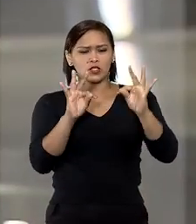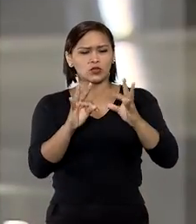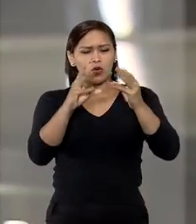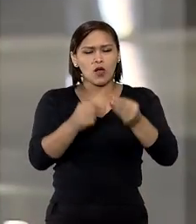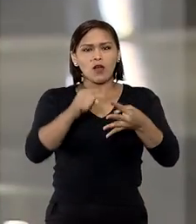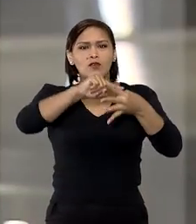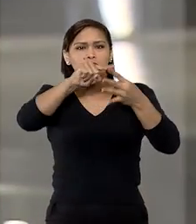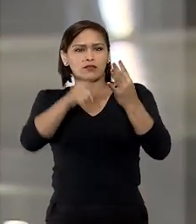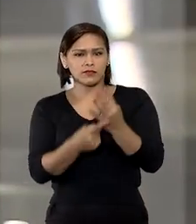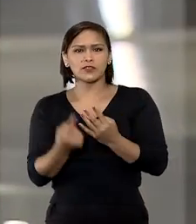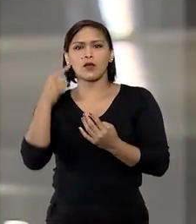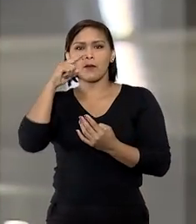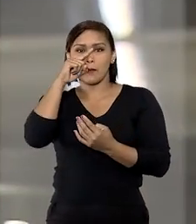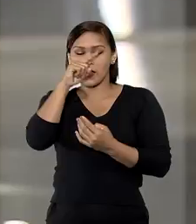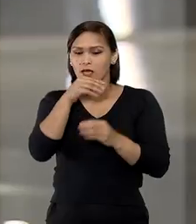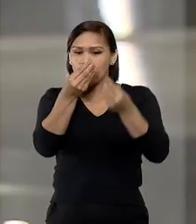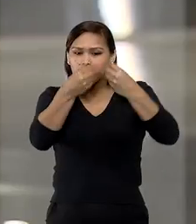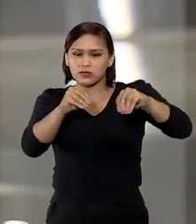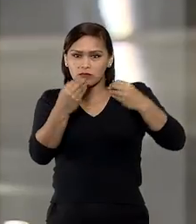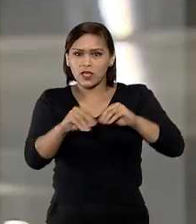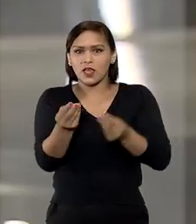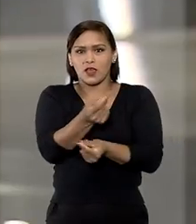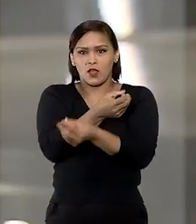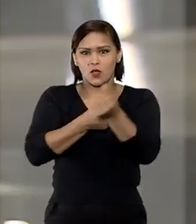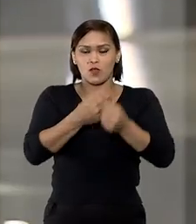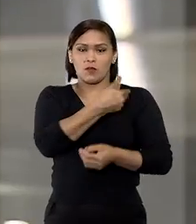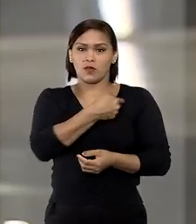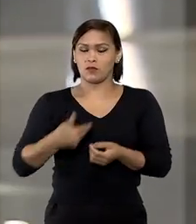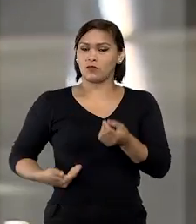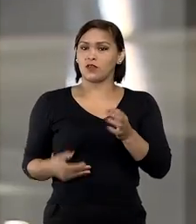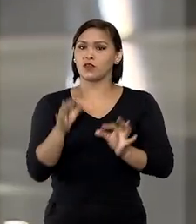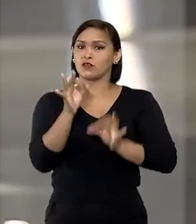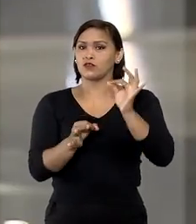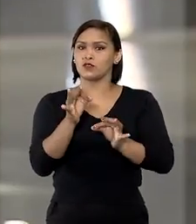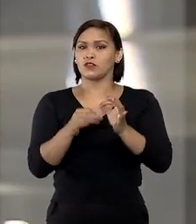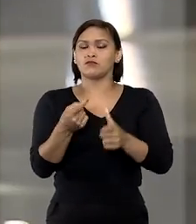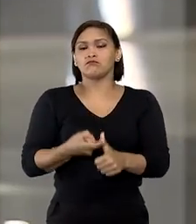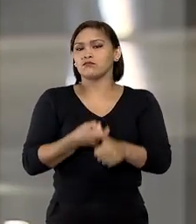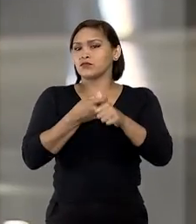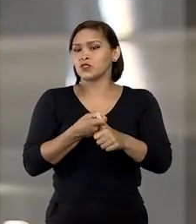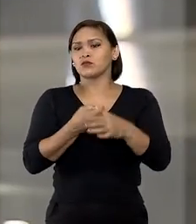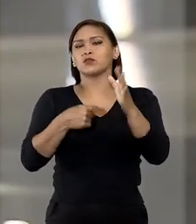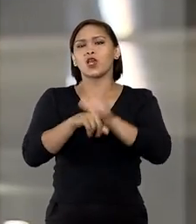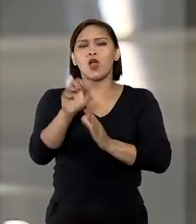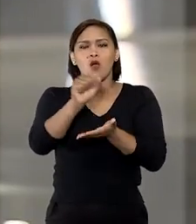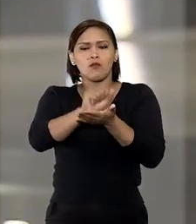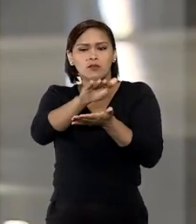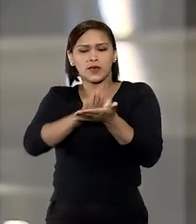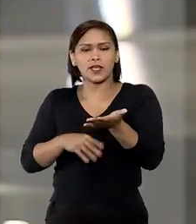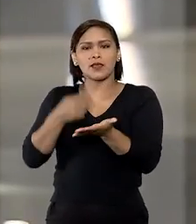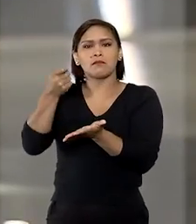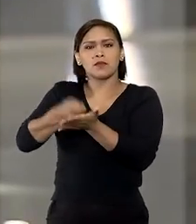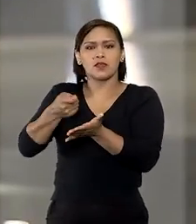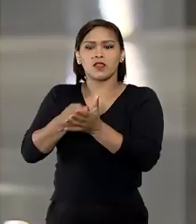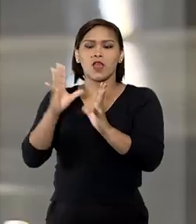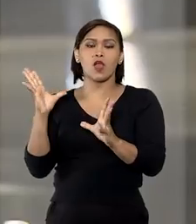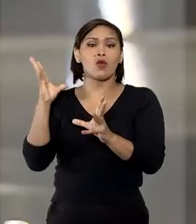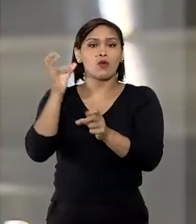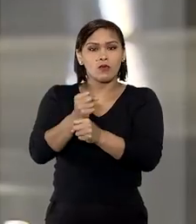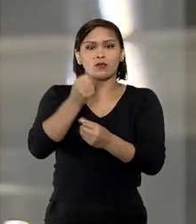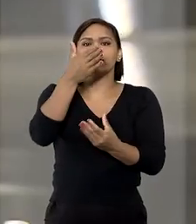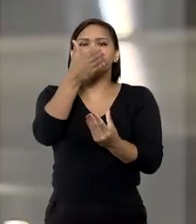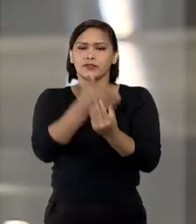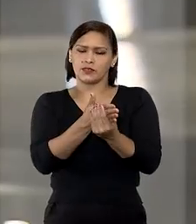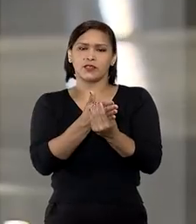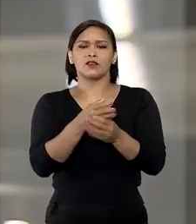fatos evidenciam o risco de lesão à economia pública O que justifica a suspensão da expedição do precatório até a conclusão